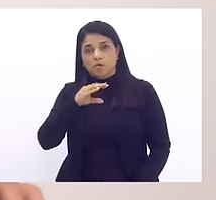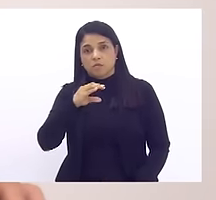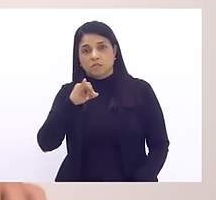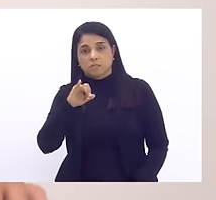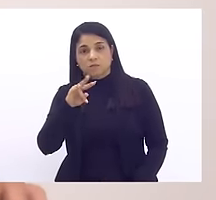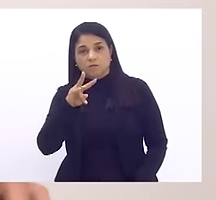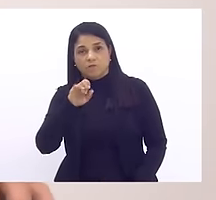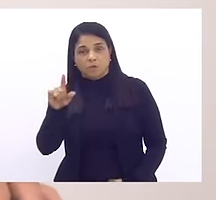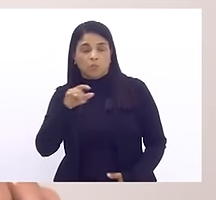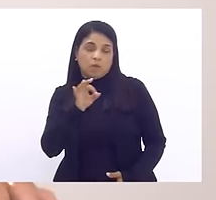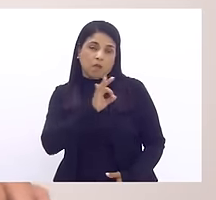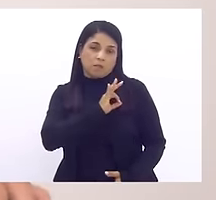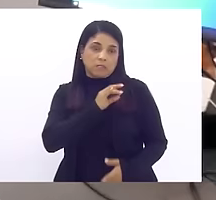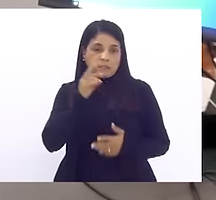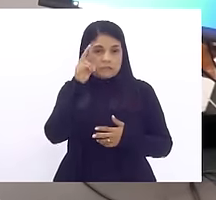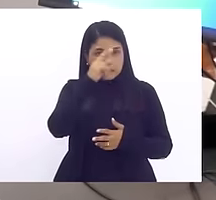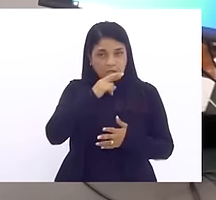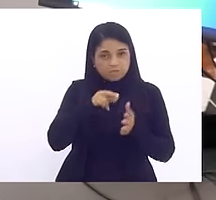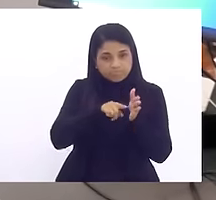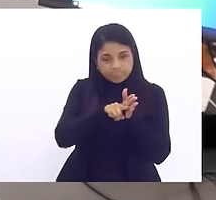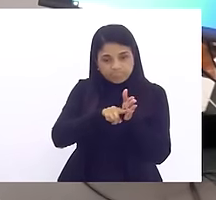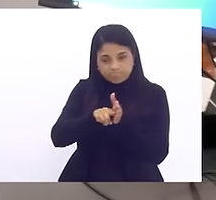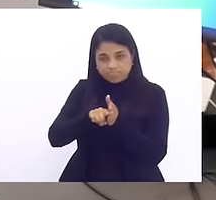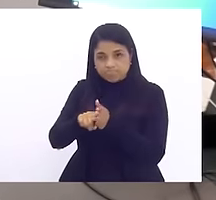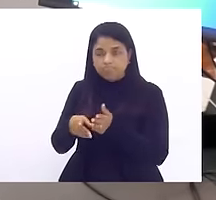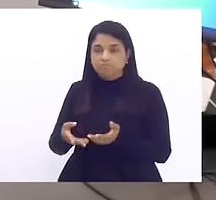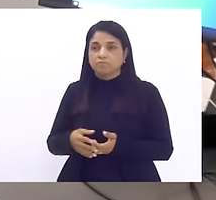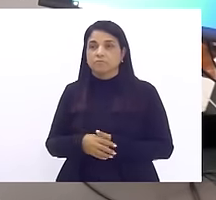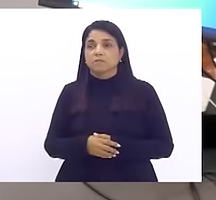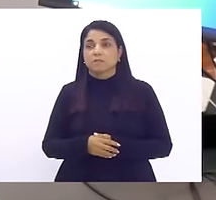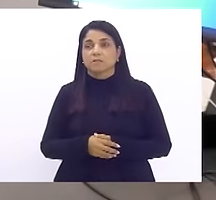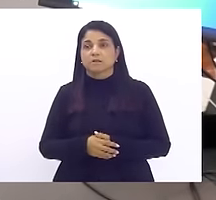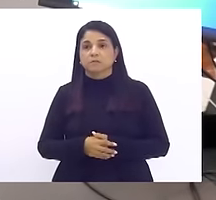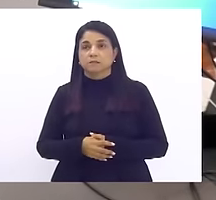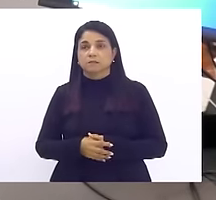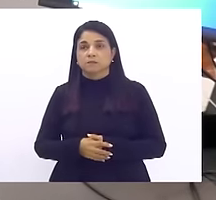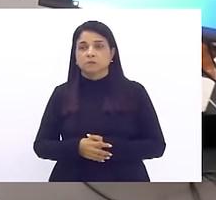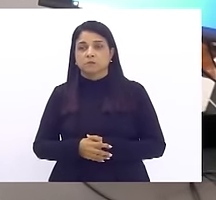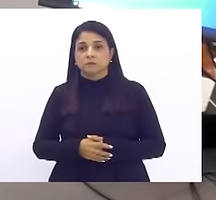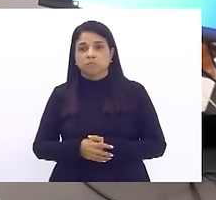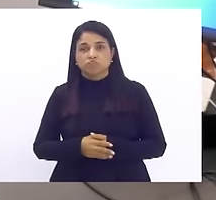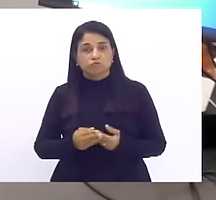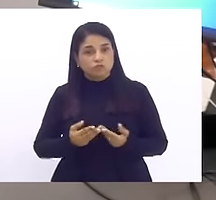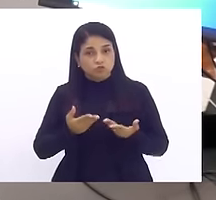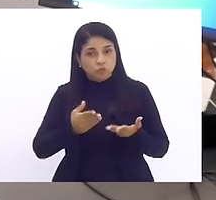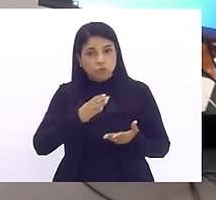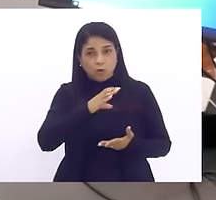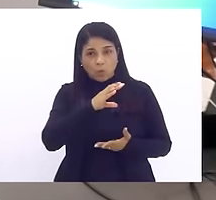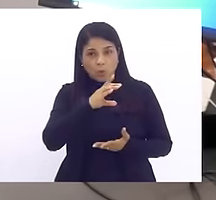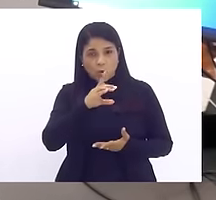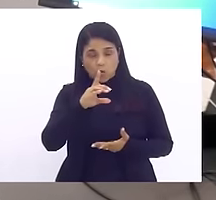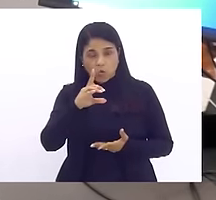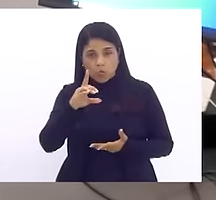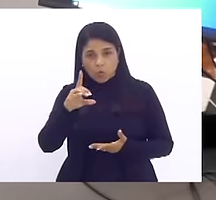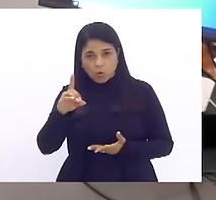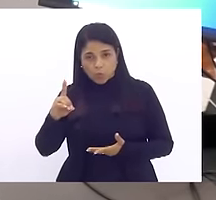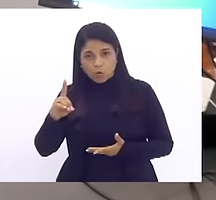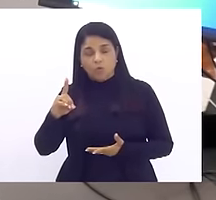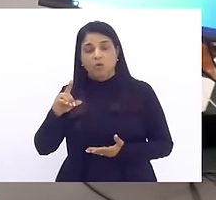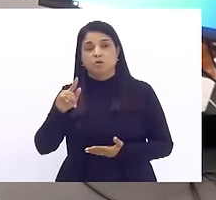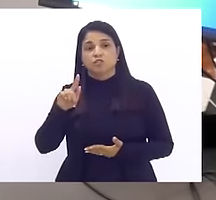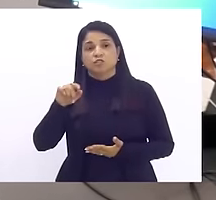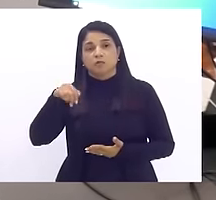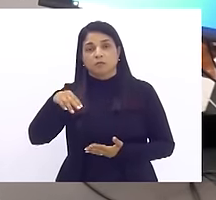que loucura posso falar Presidente pode esse caso também não chegou na correria chegou e está na corregedoria inclusive porque